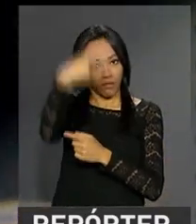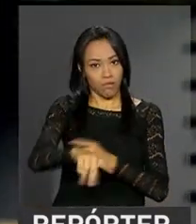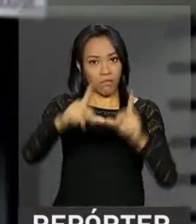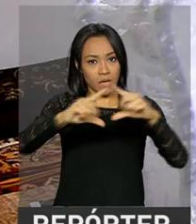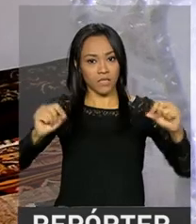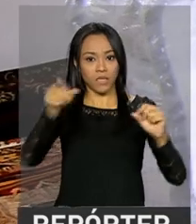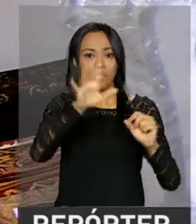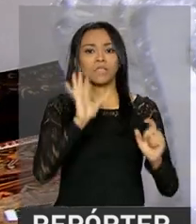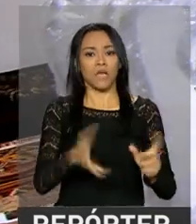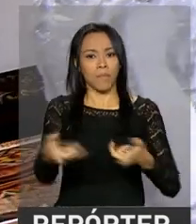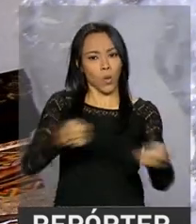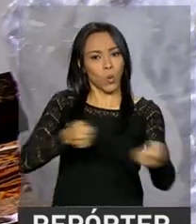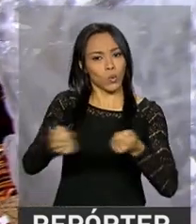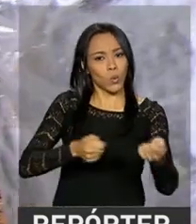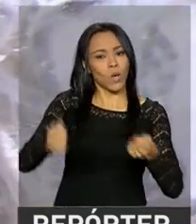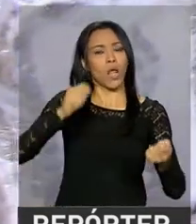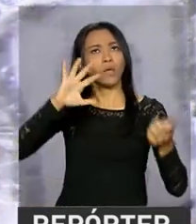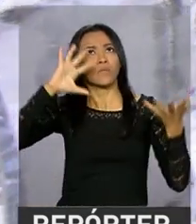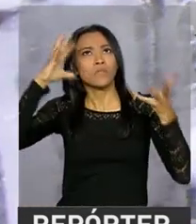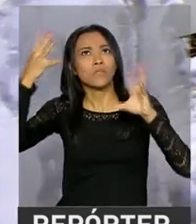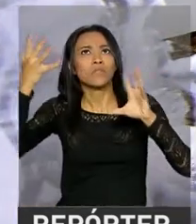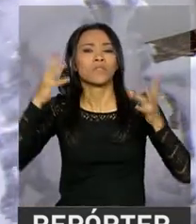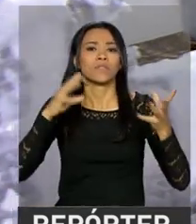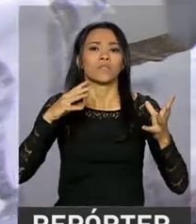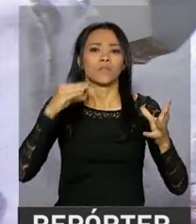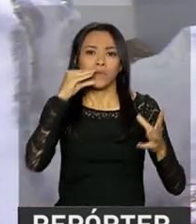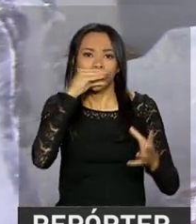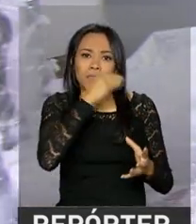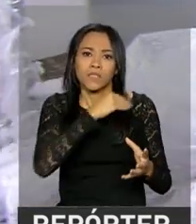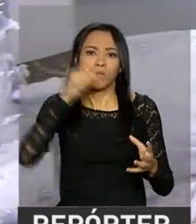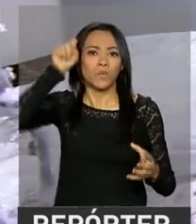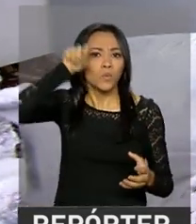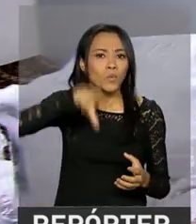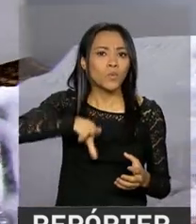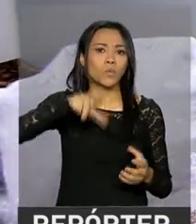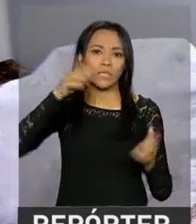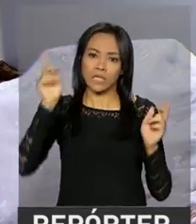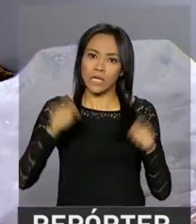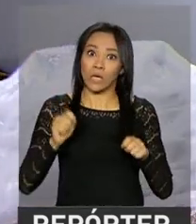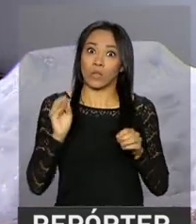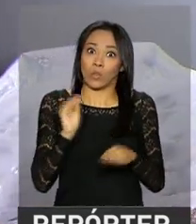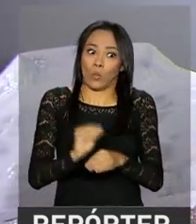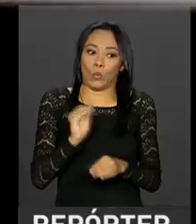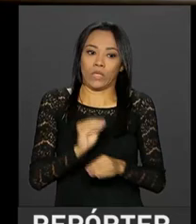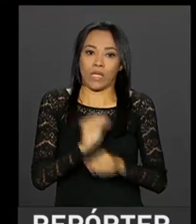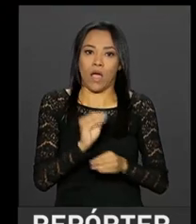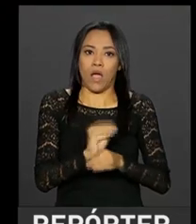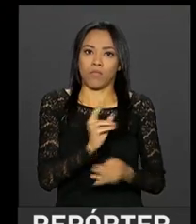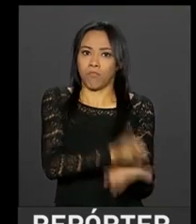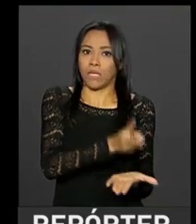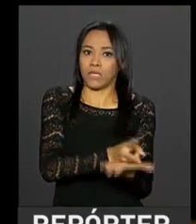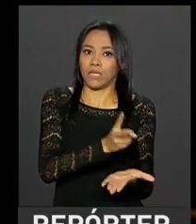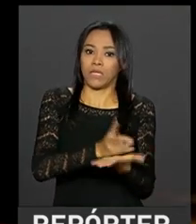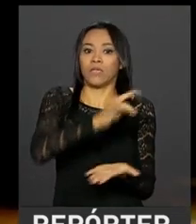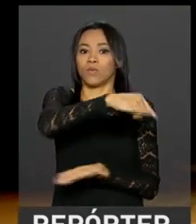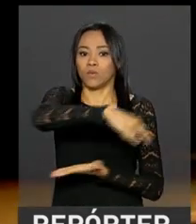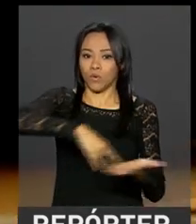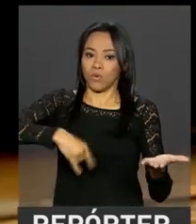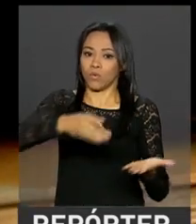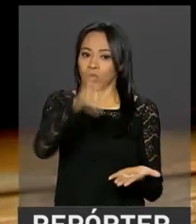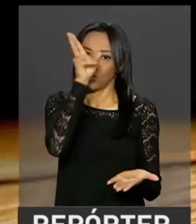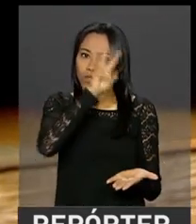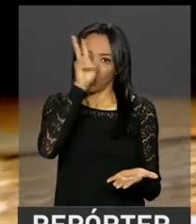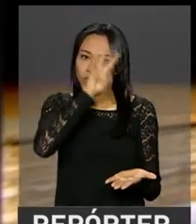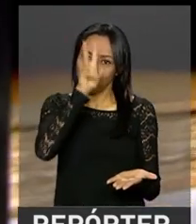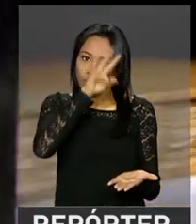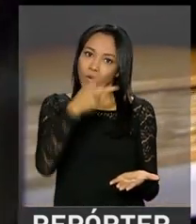a umidade temperatura e até a quantidade de luz cuidados necessários para manter esse patrimônio histórico